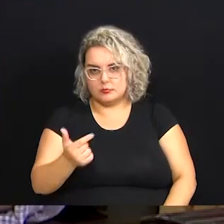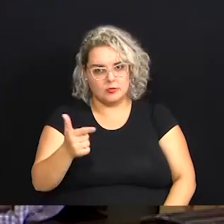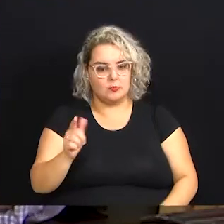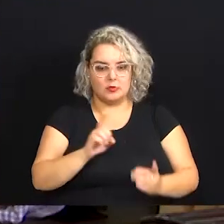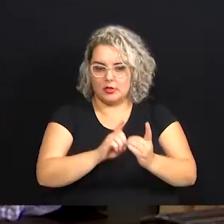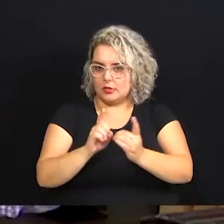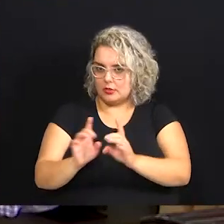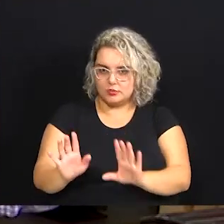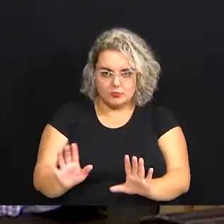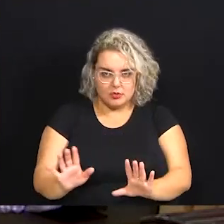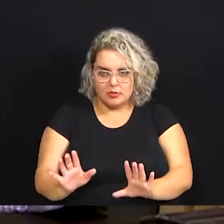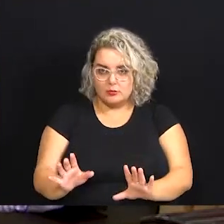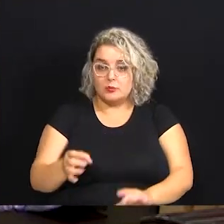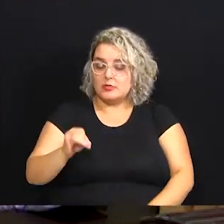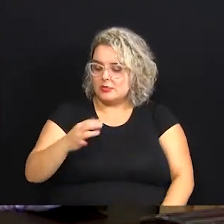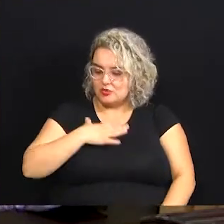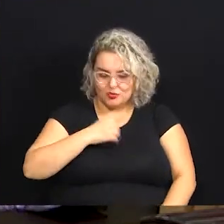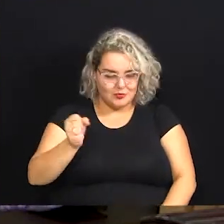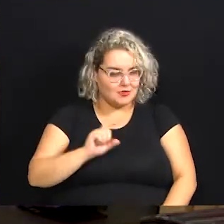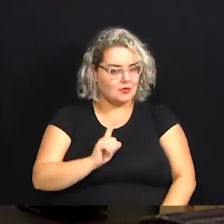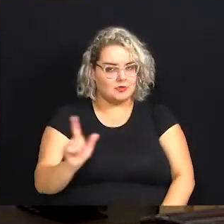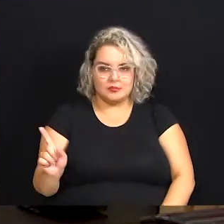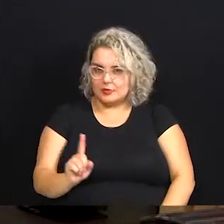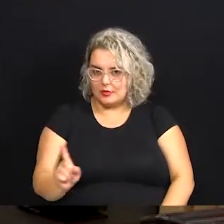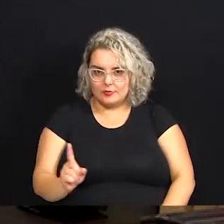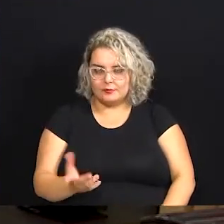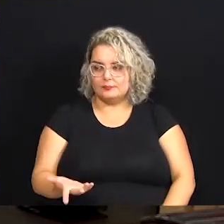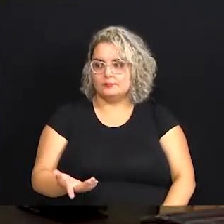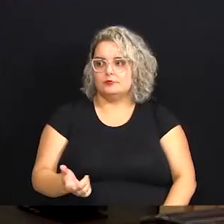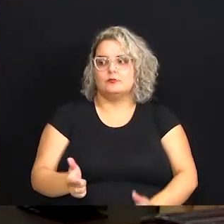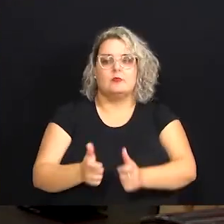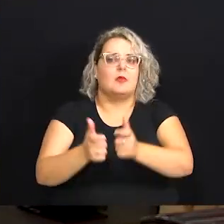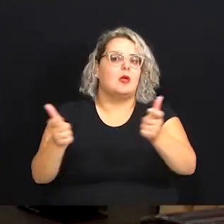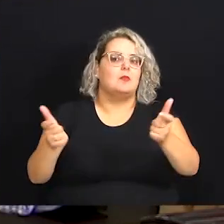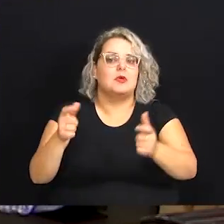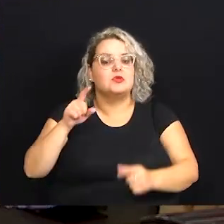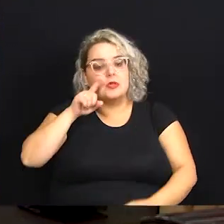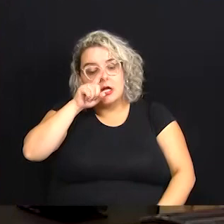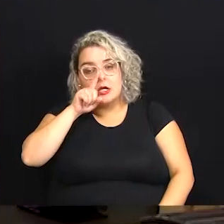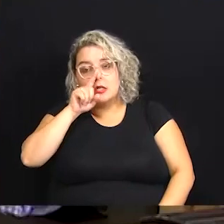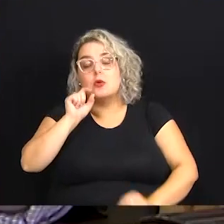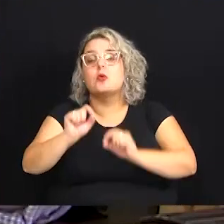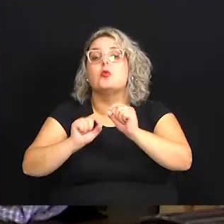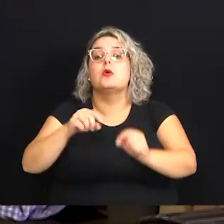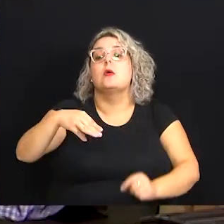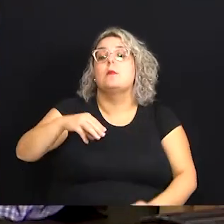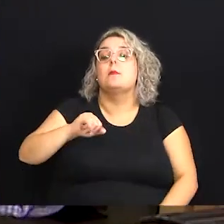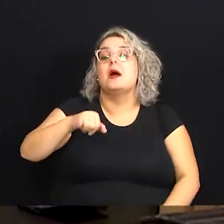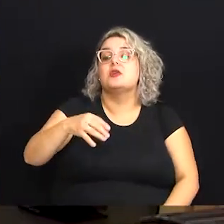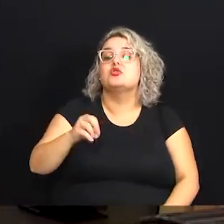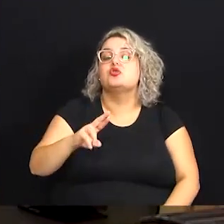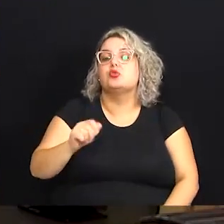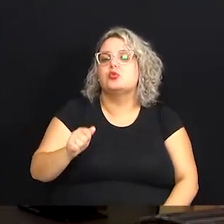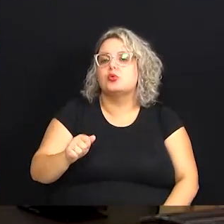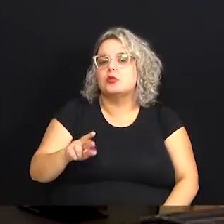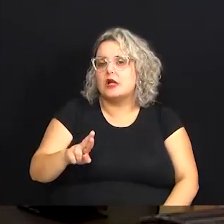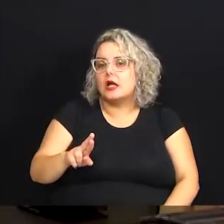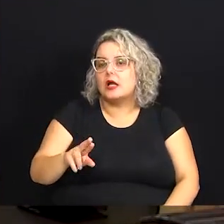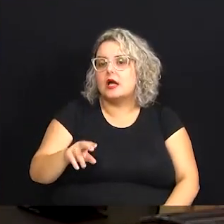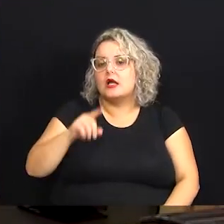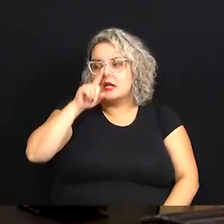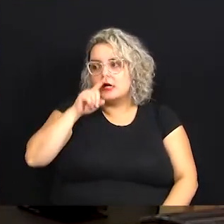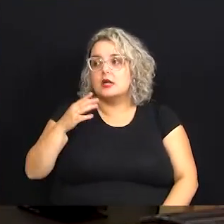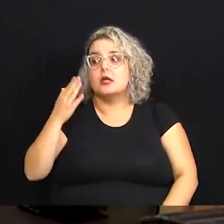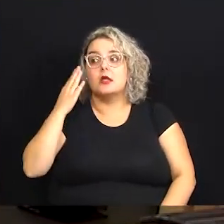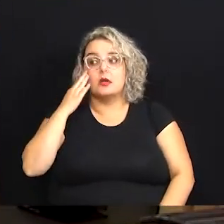tem cobertura. Você majorar risco, não tem cobertura. O que significa majorar risco? Eu tenho um seguro de vida, eu sei